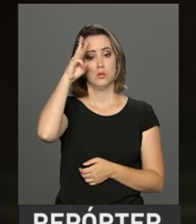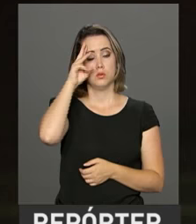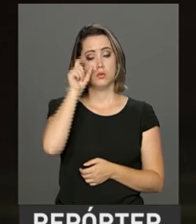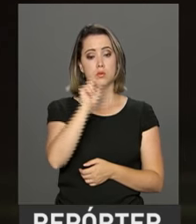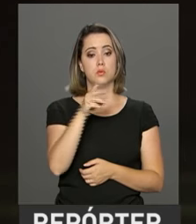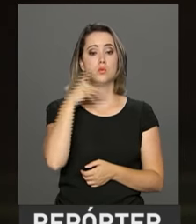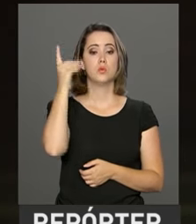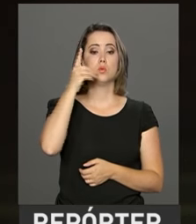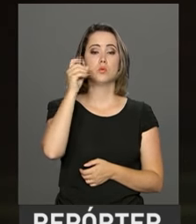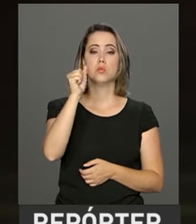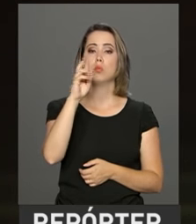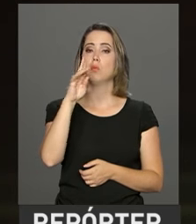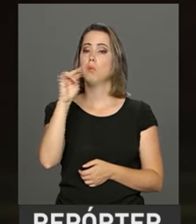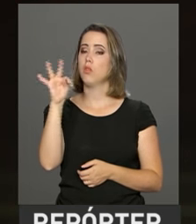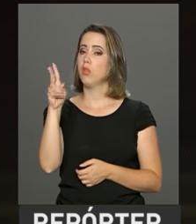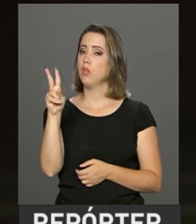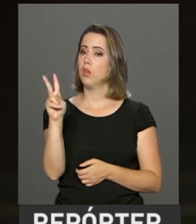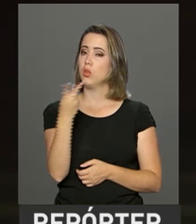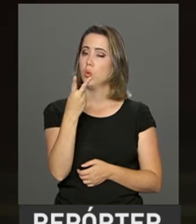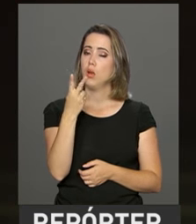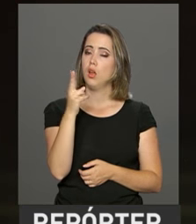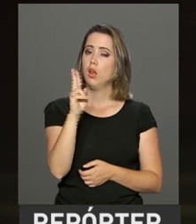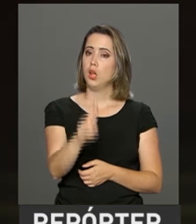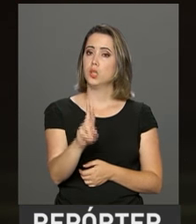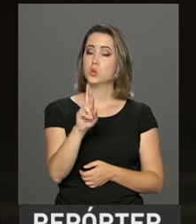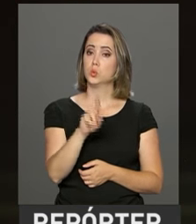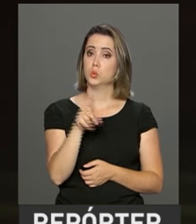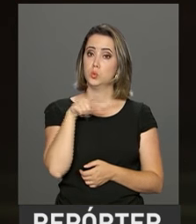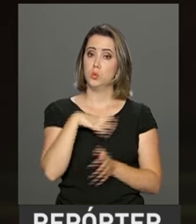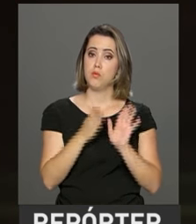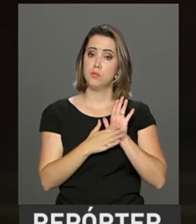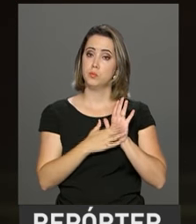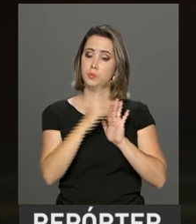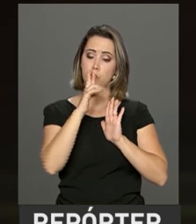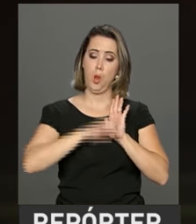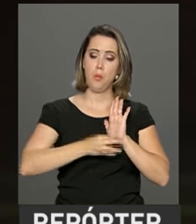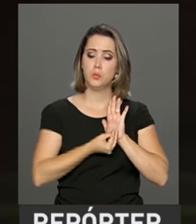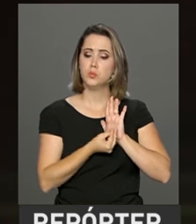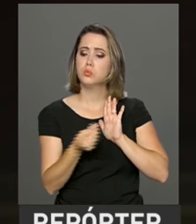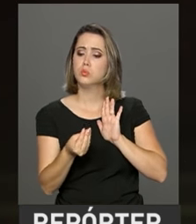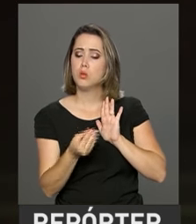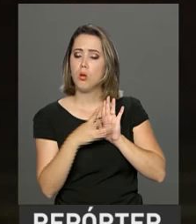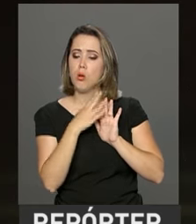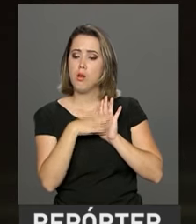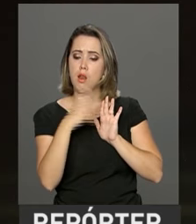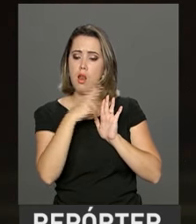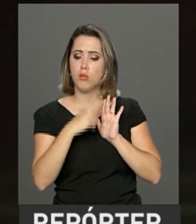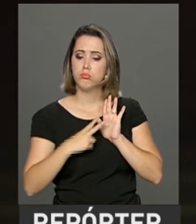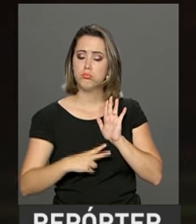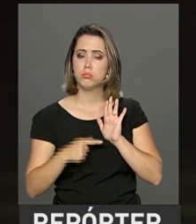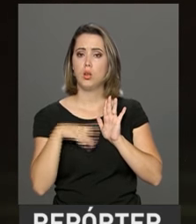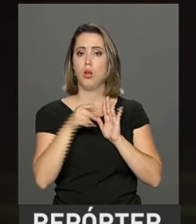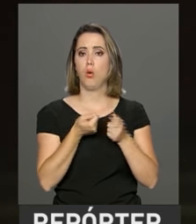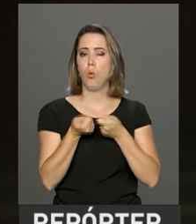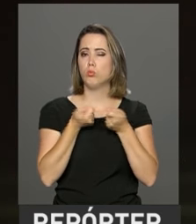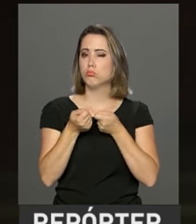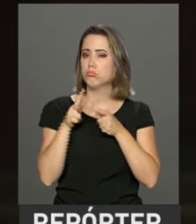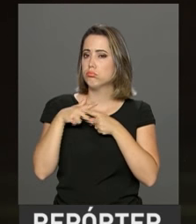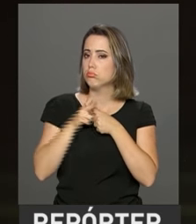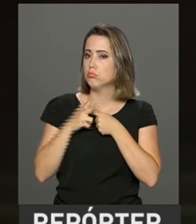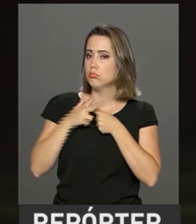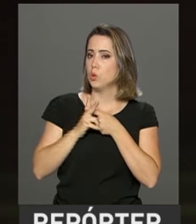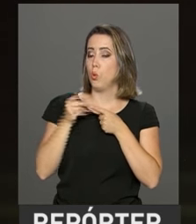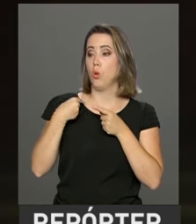o deputado Arthur Maia vai apresentar o relatório sobre a proposta, quando serão conhecidos os ajustes feitos no